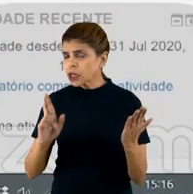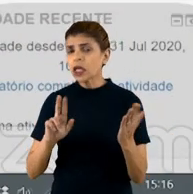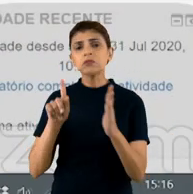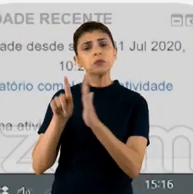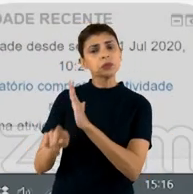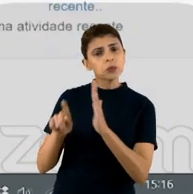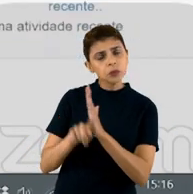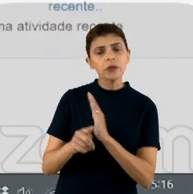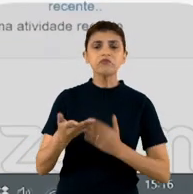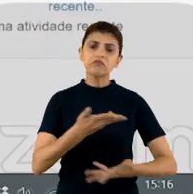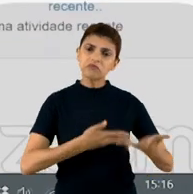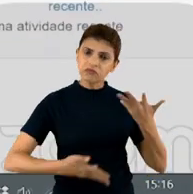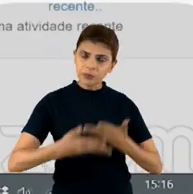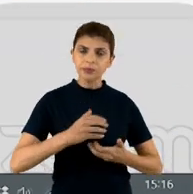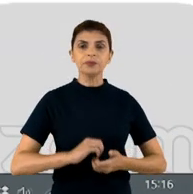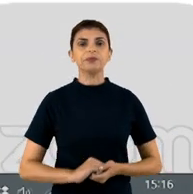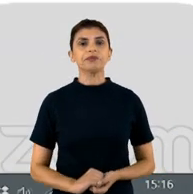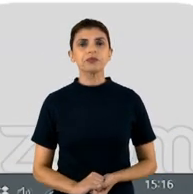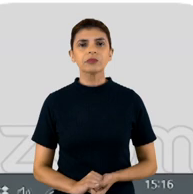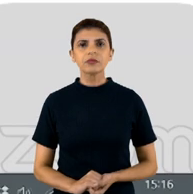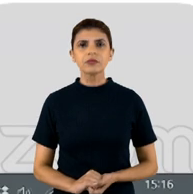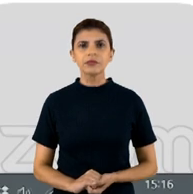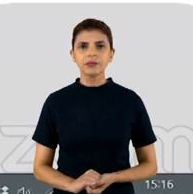dirigidos e depois foram para as aulas.